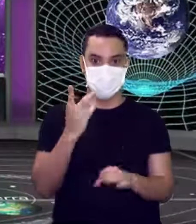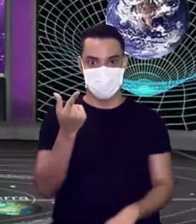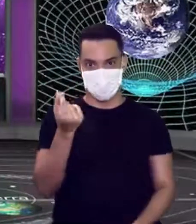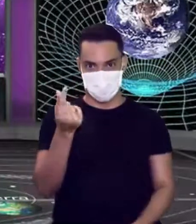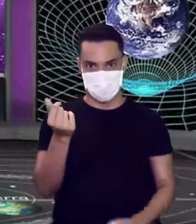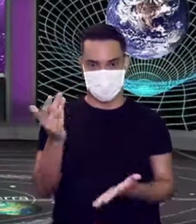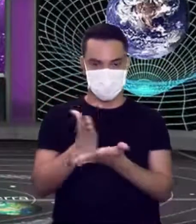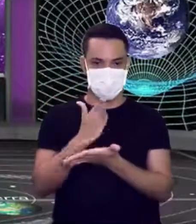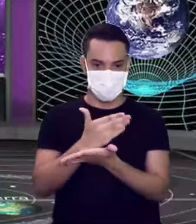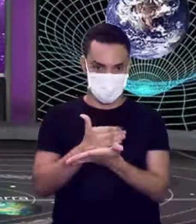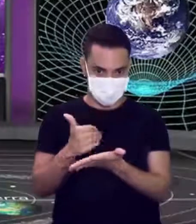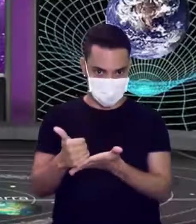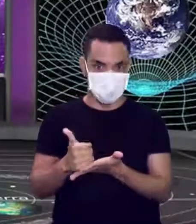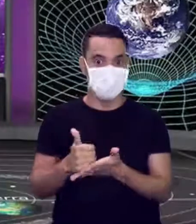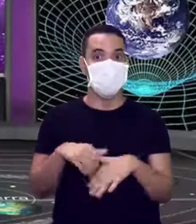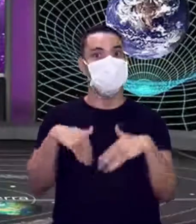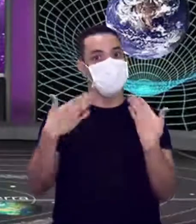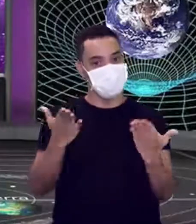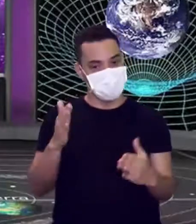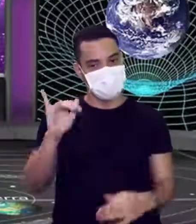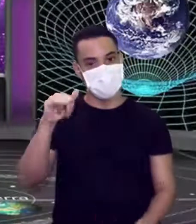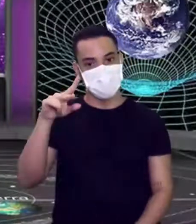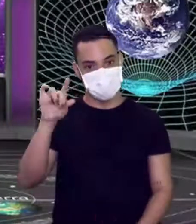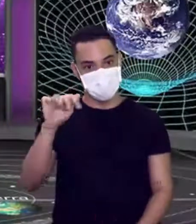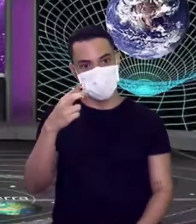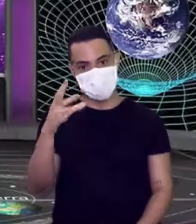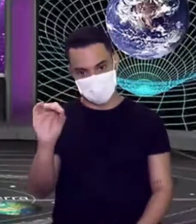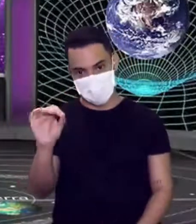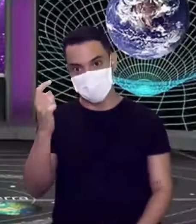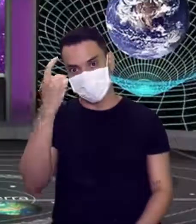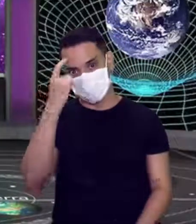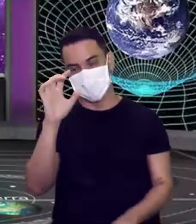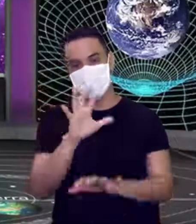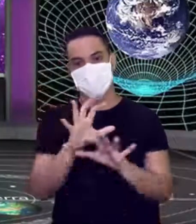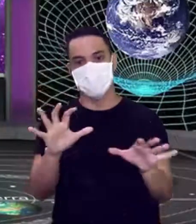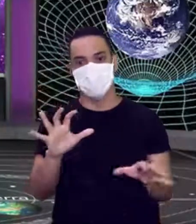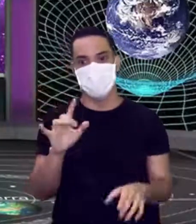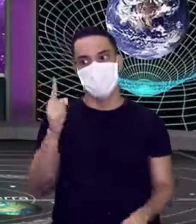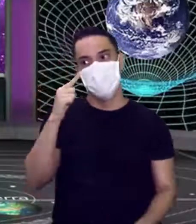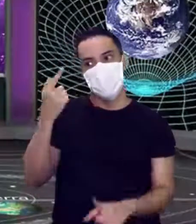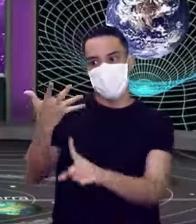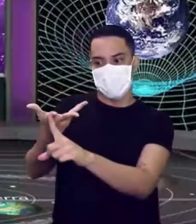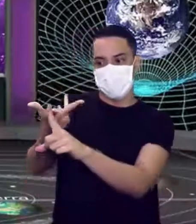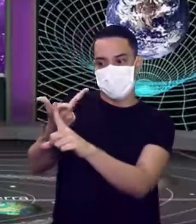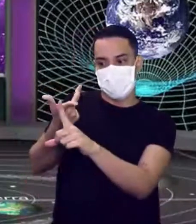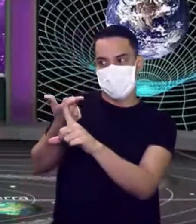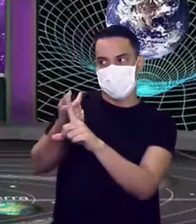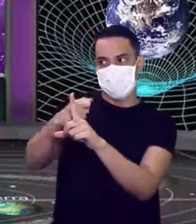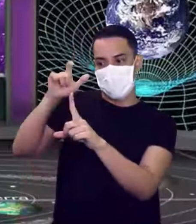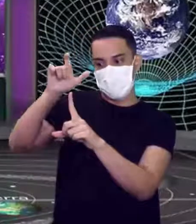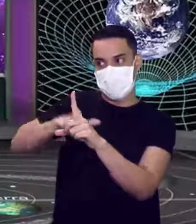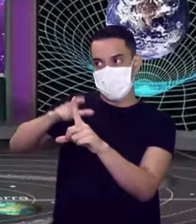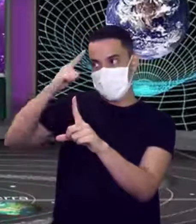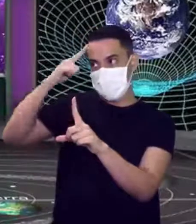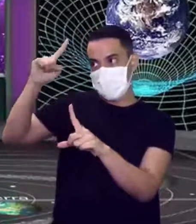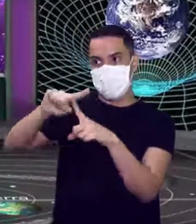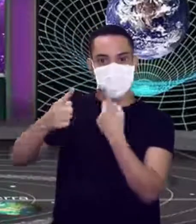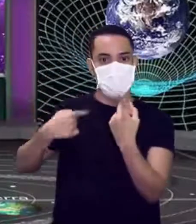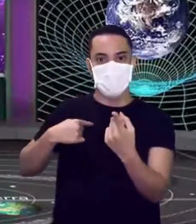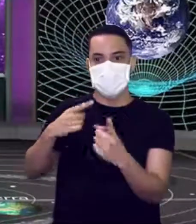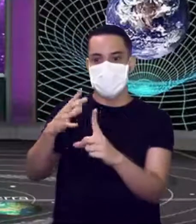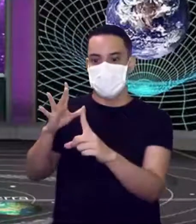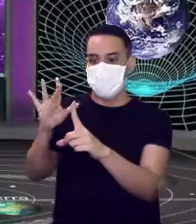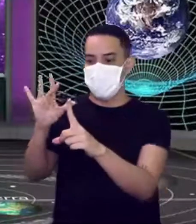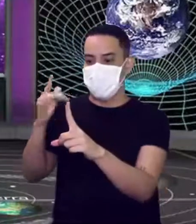com dinheiro. Na indução, vamos pensar assim. Tu quer induzir uma pessoa a ter uma ideia, mas você não vai tocar